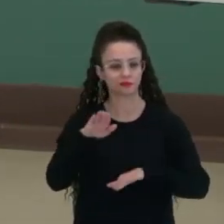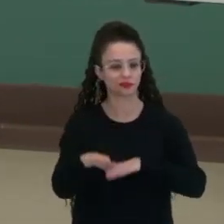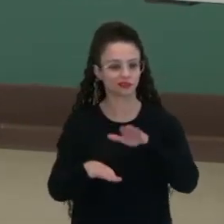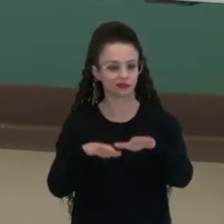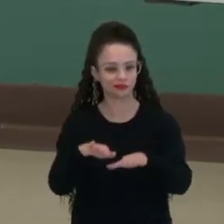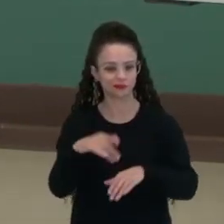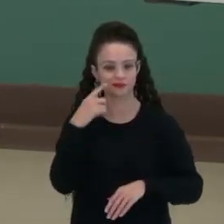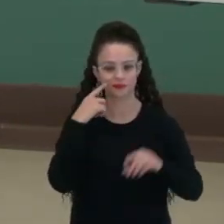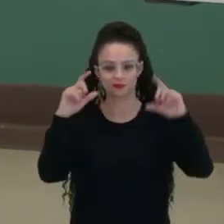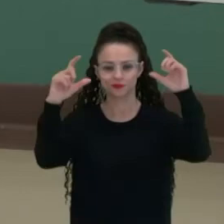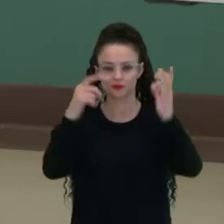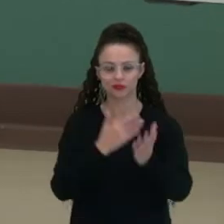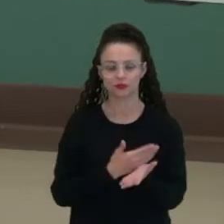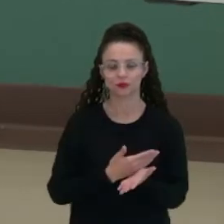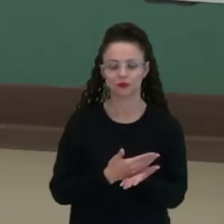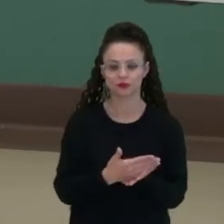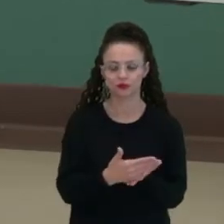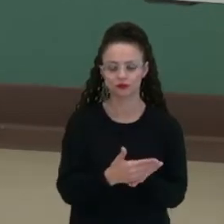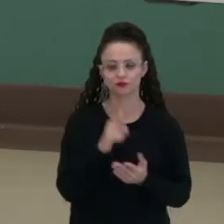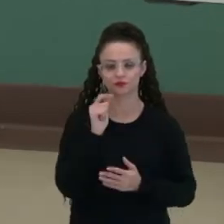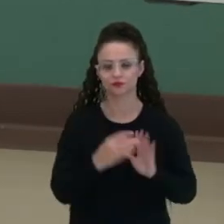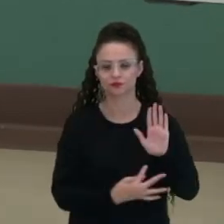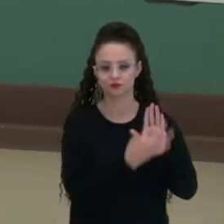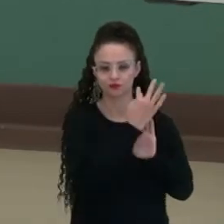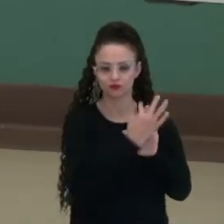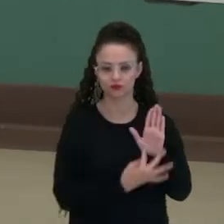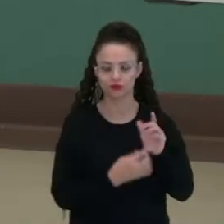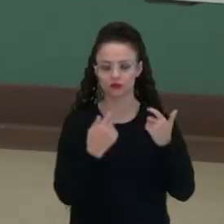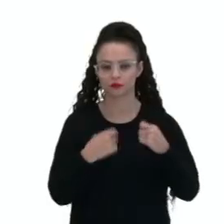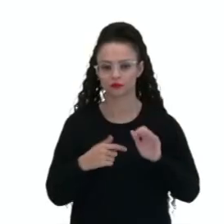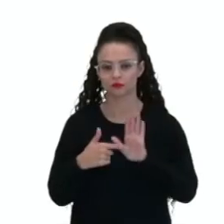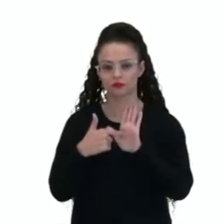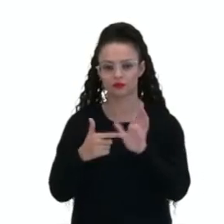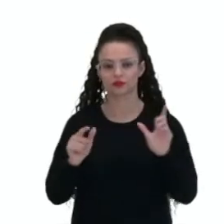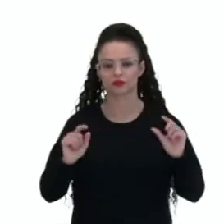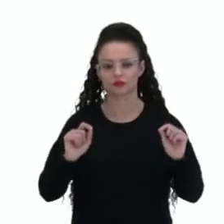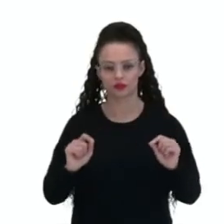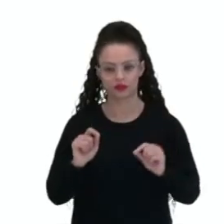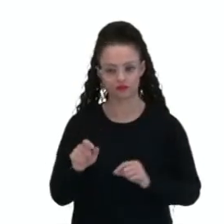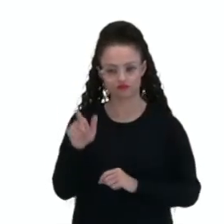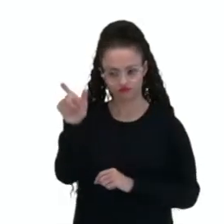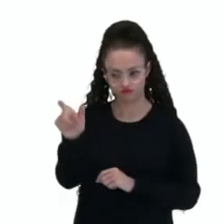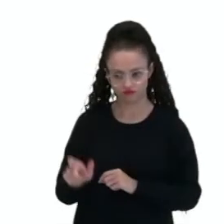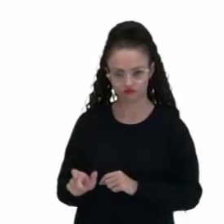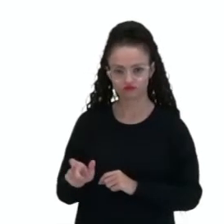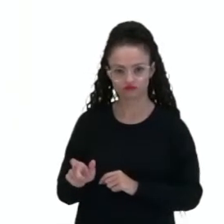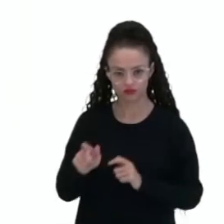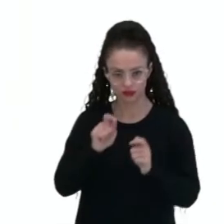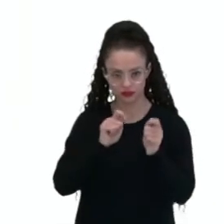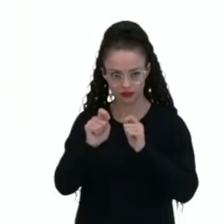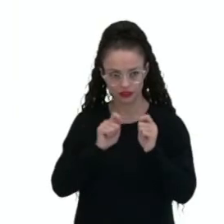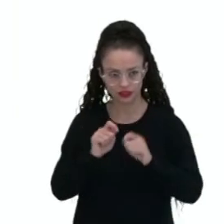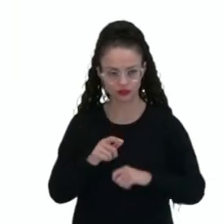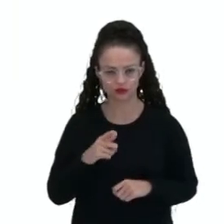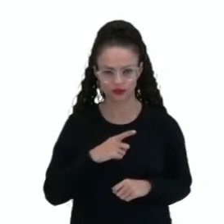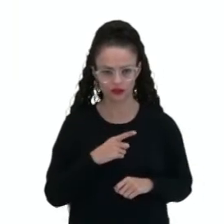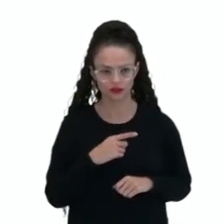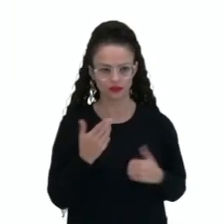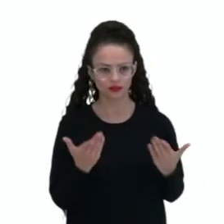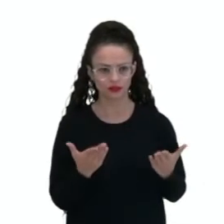Na introdução, o texto deve apresentar quem? O entrevistado. Será que nós temos isso aqui no